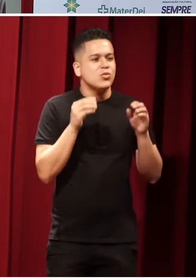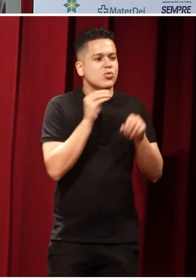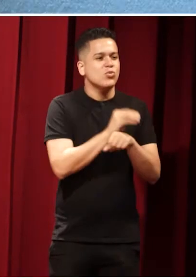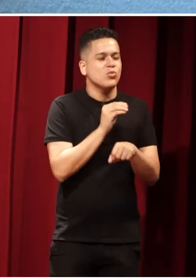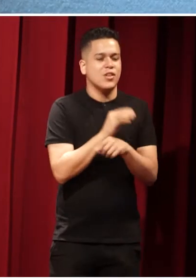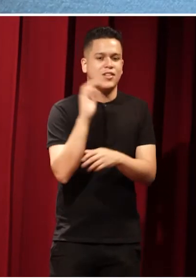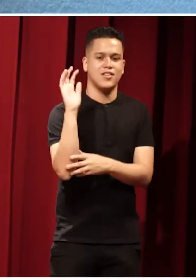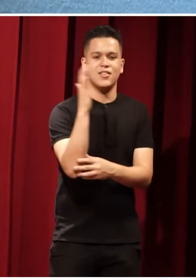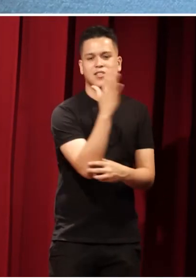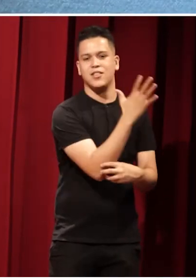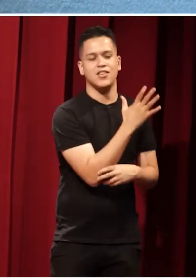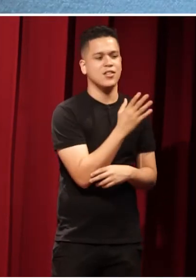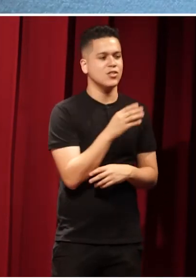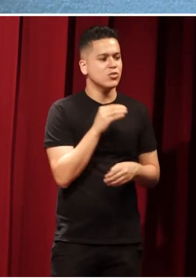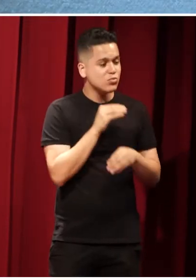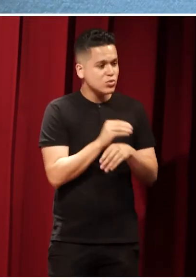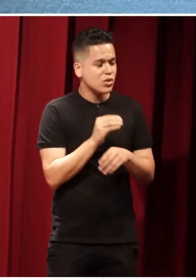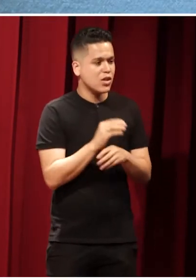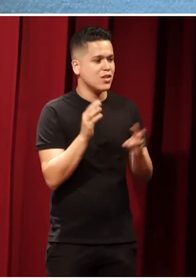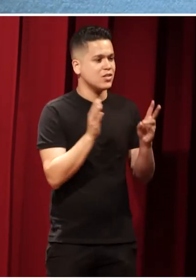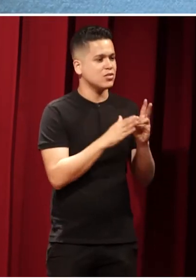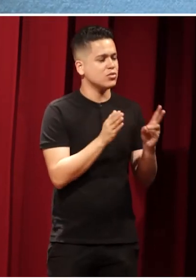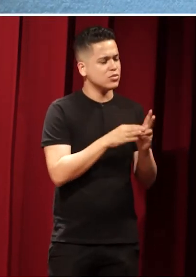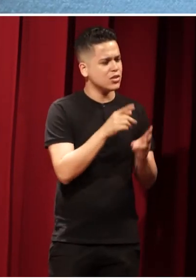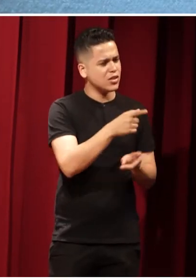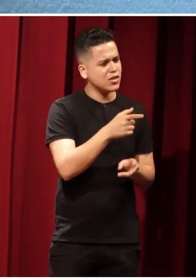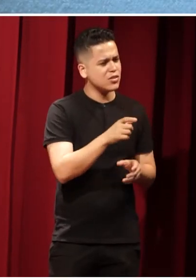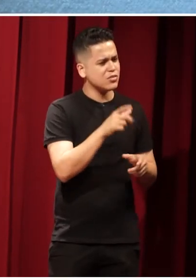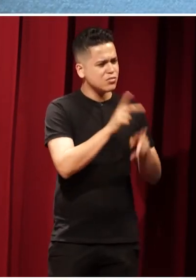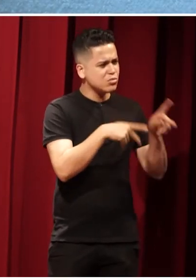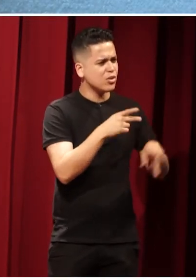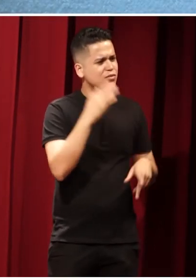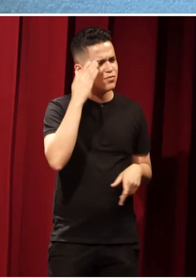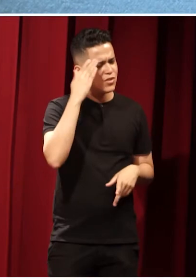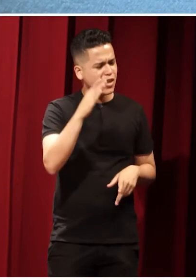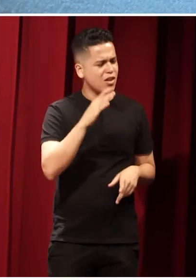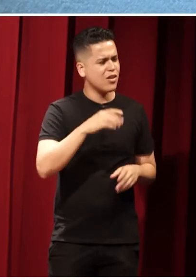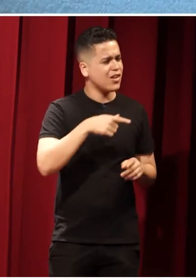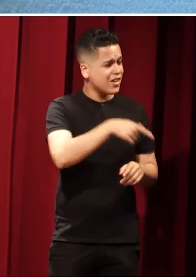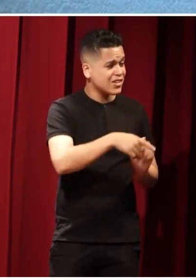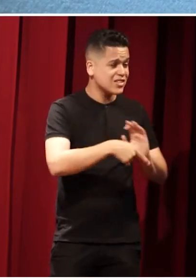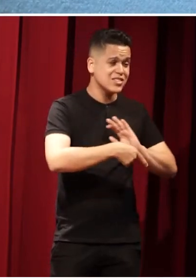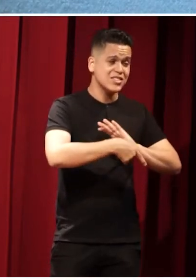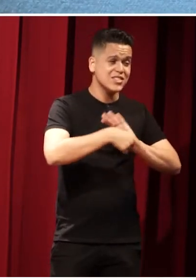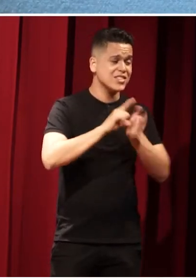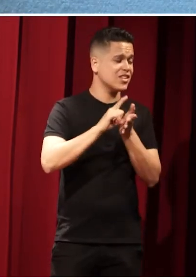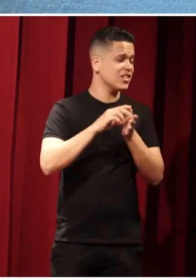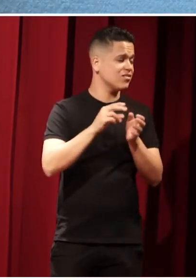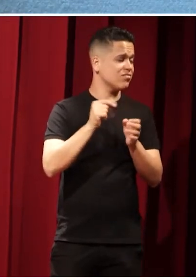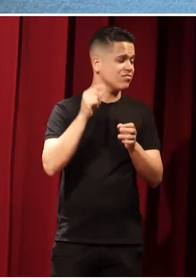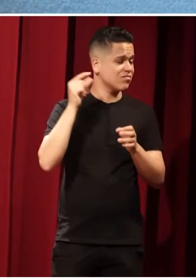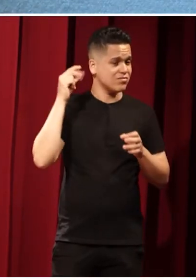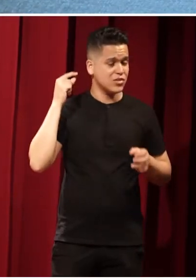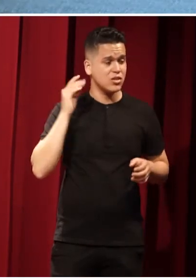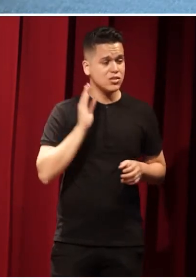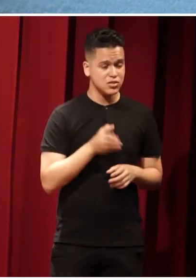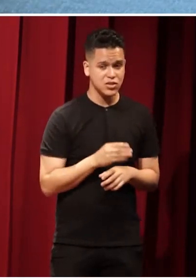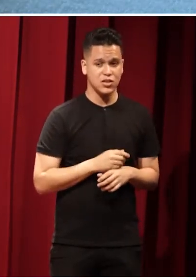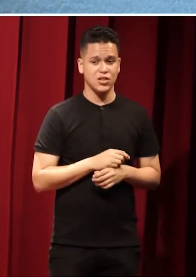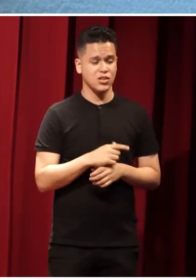florestal? Os índios que ocupou a Amazônia em primeiro lugar, que quando alguém chegou lá, com certeza já